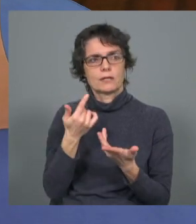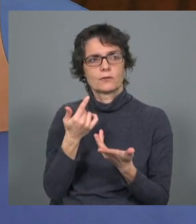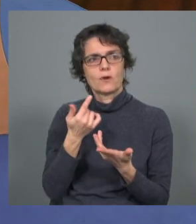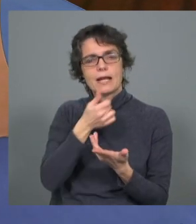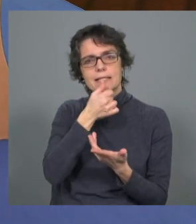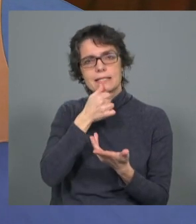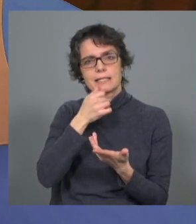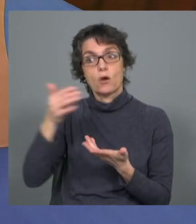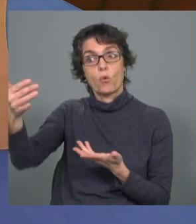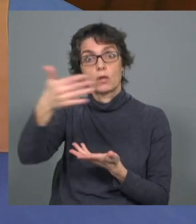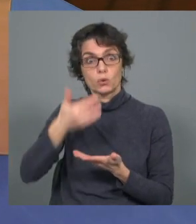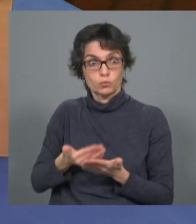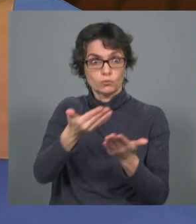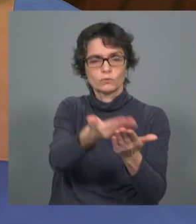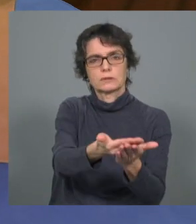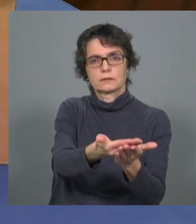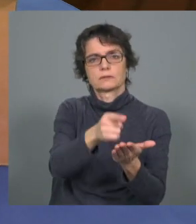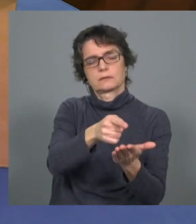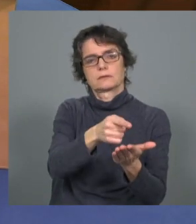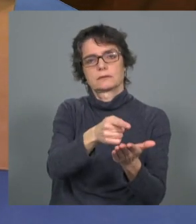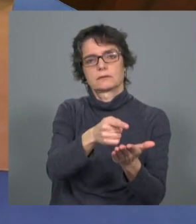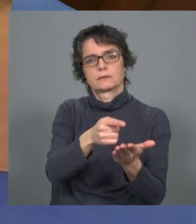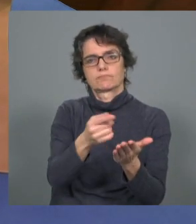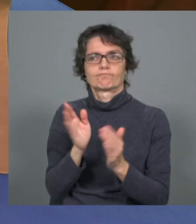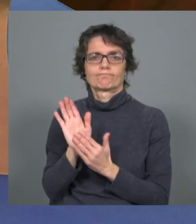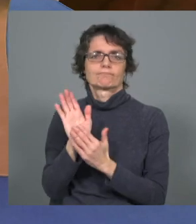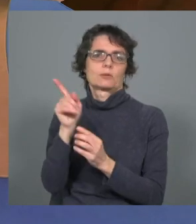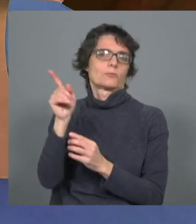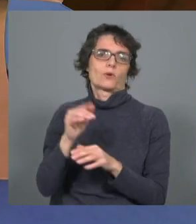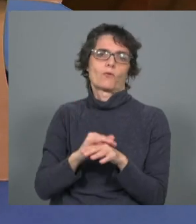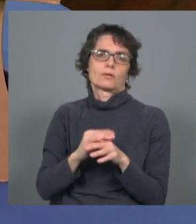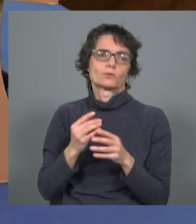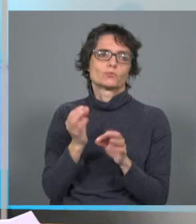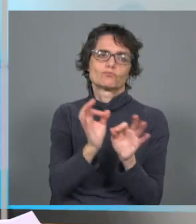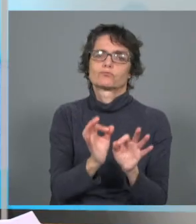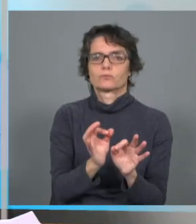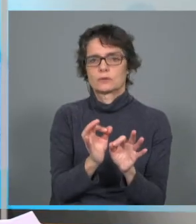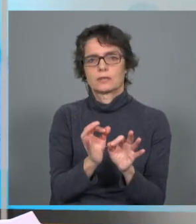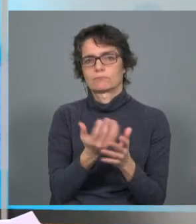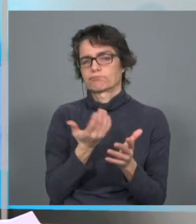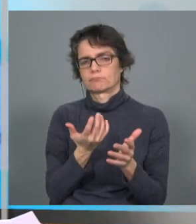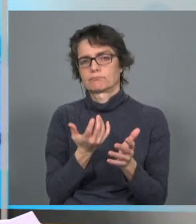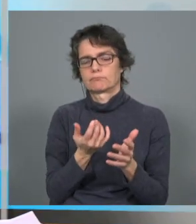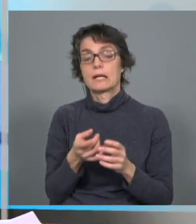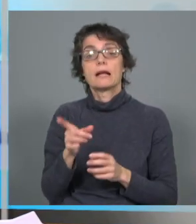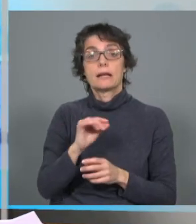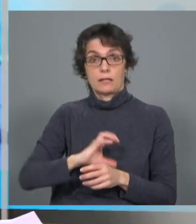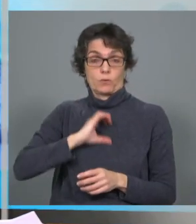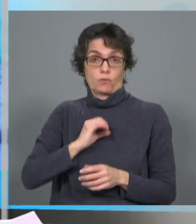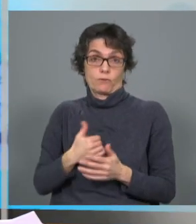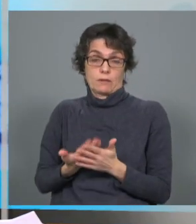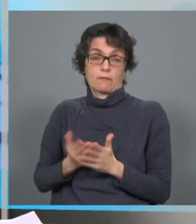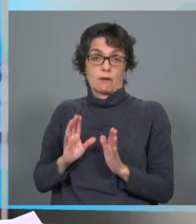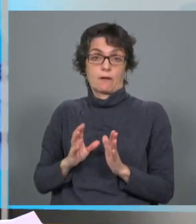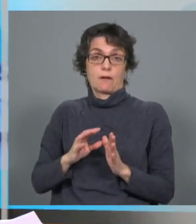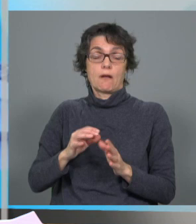cuidado pastoral e isso é tão importante. Depois também mostra não só confiança na Cáritas diocesana, na